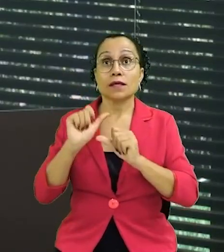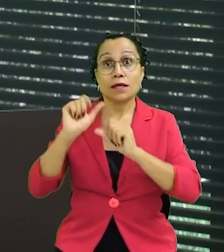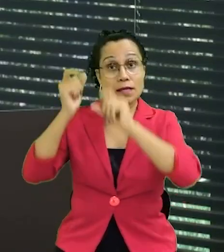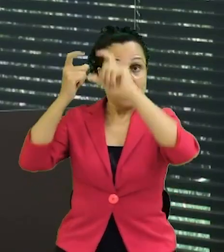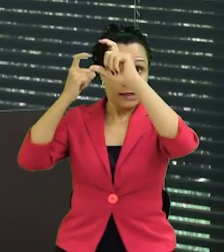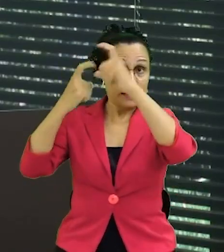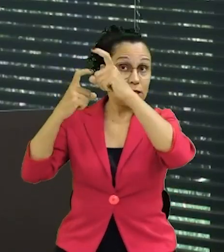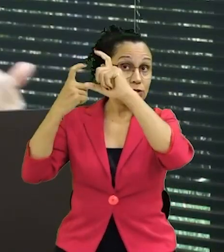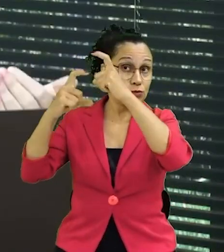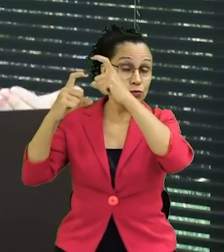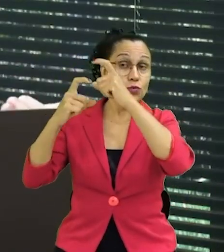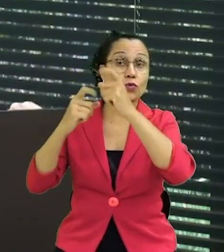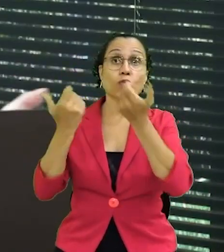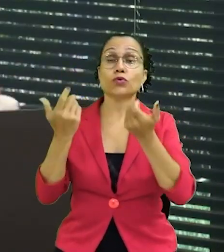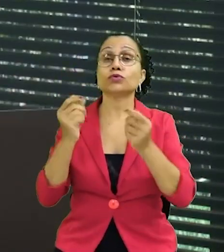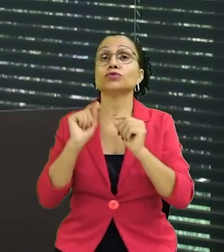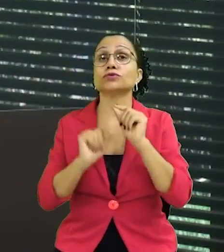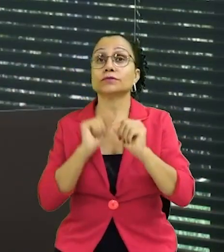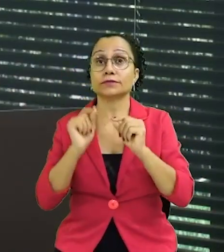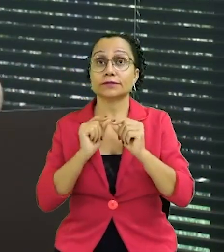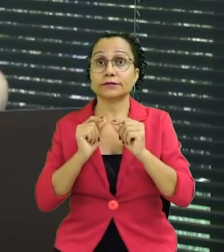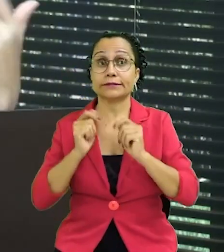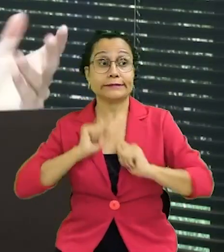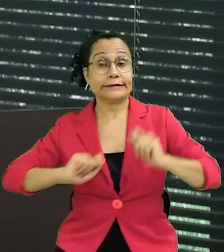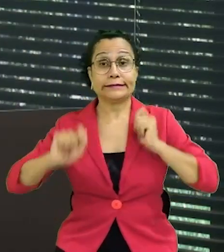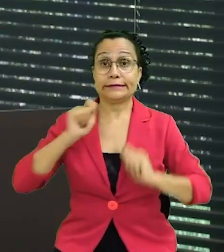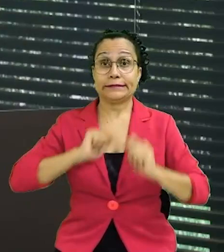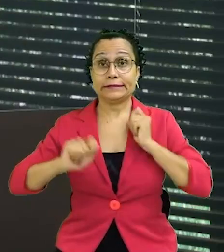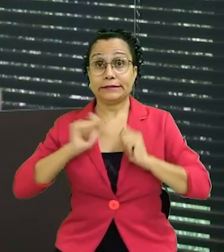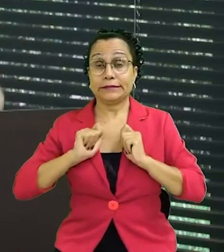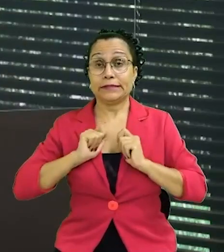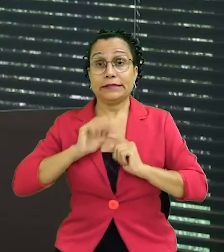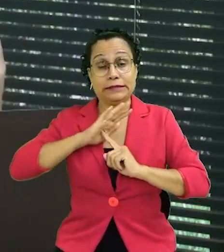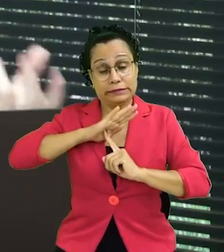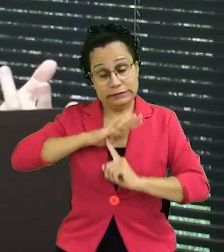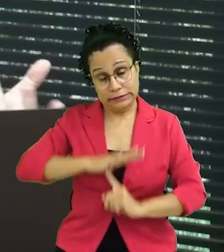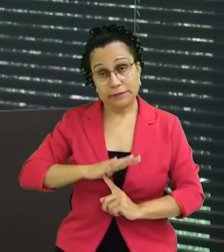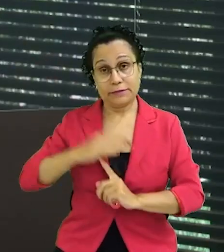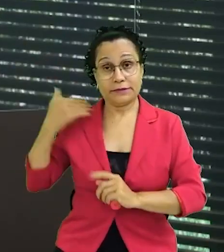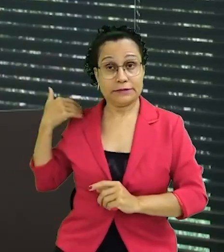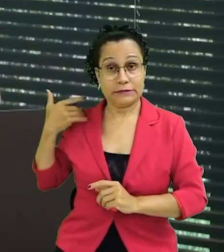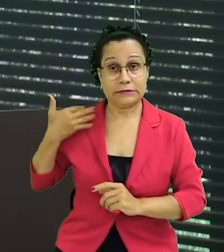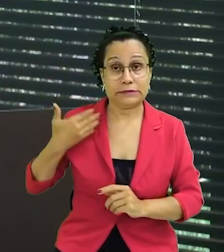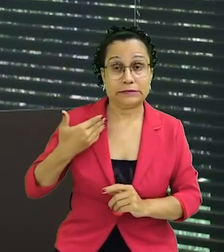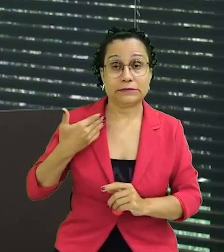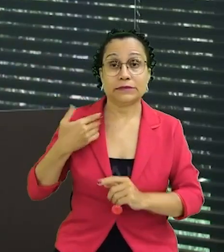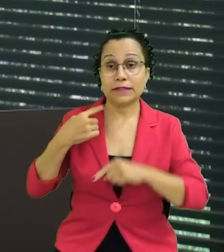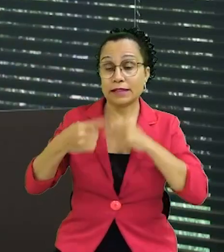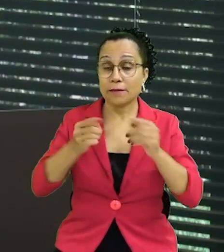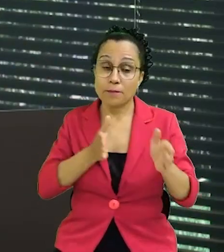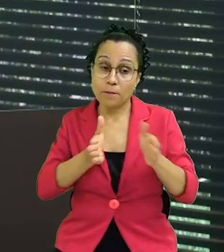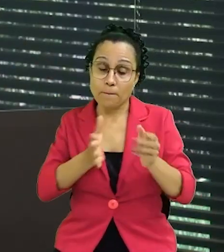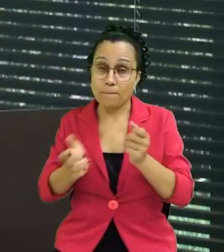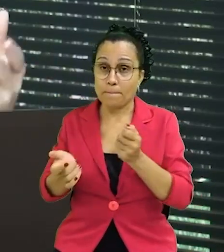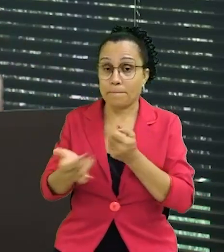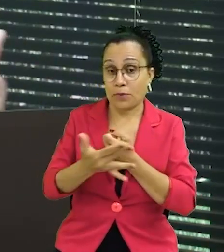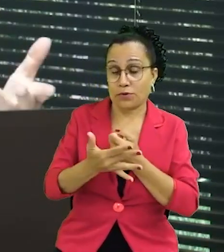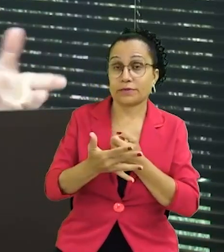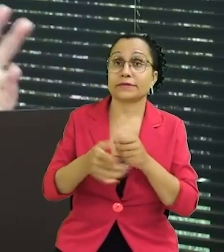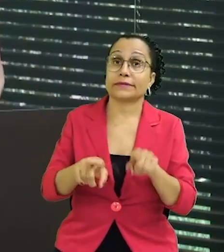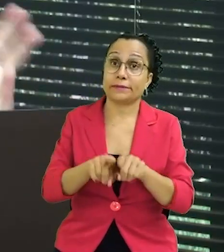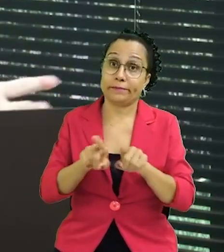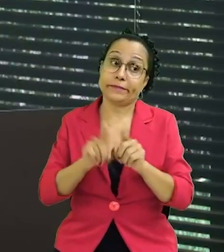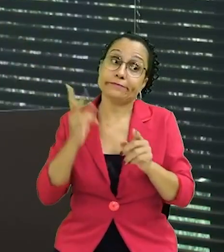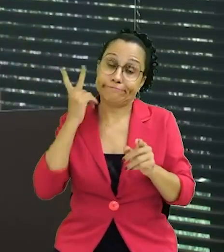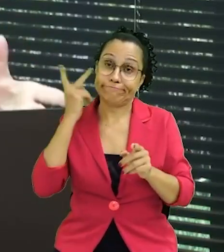de ansiedade e depressão nos últimos anos, e o que ficou mais evidente e alarmante, né, pós-pandemia. Acho que é